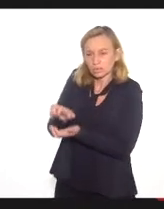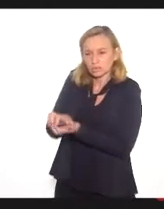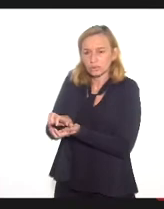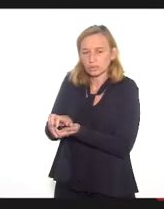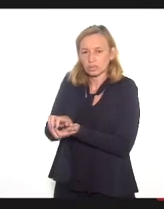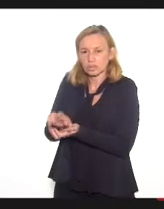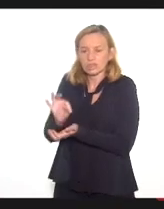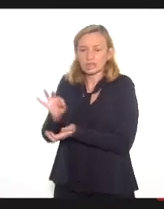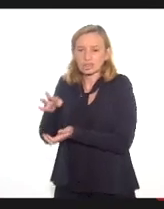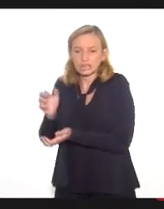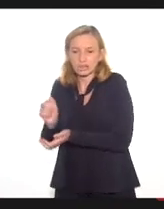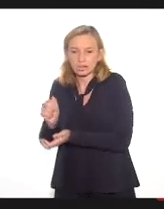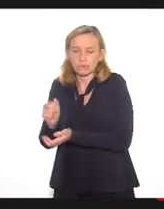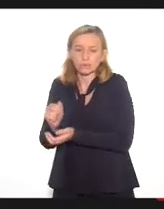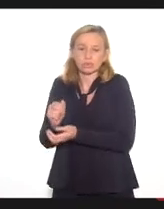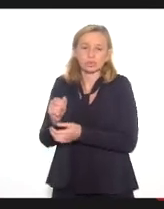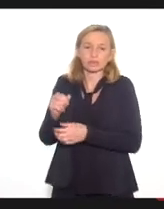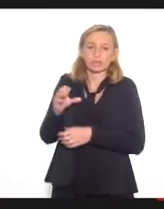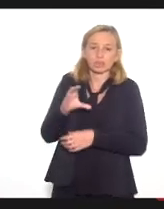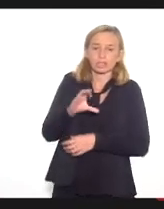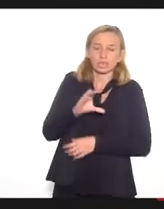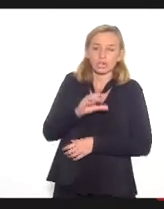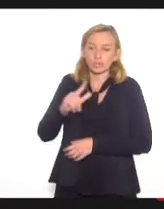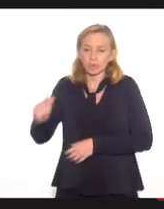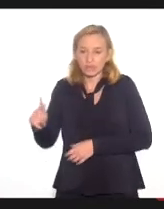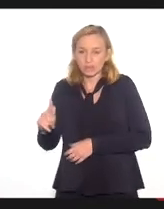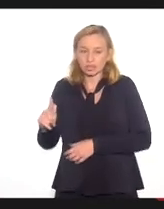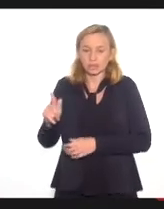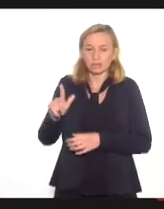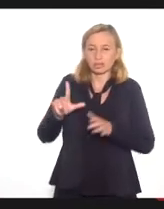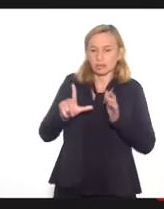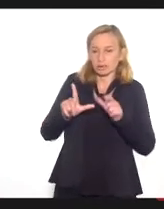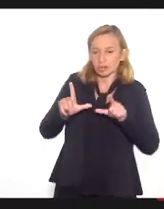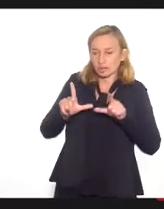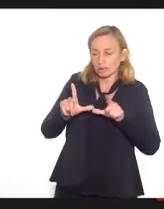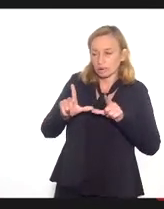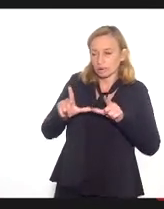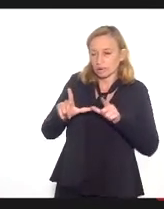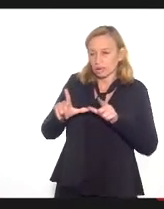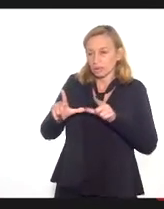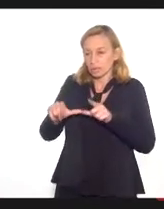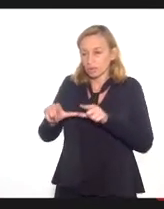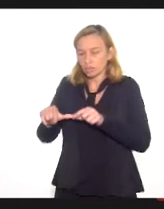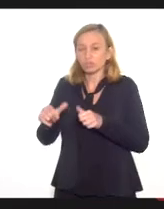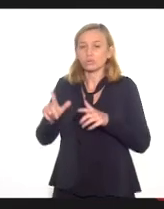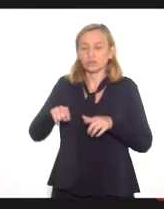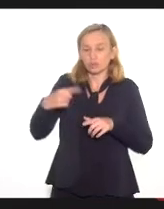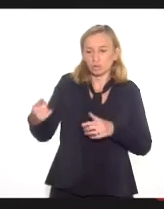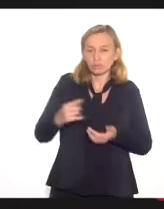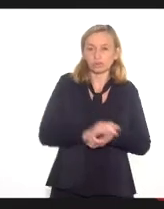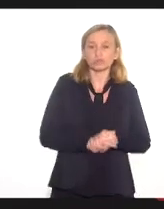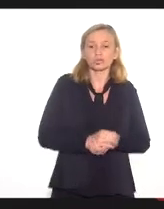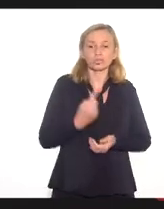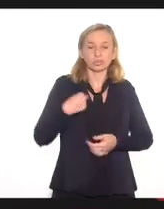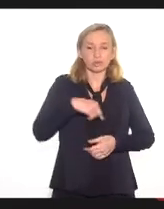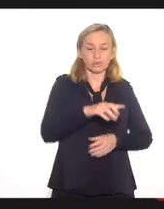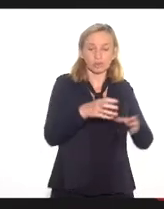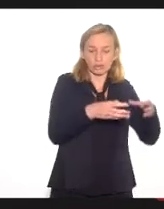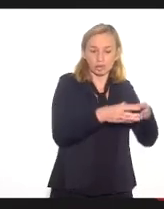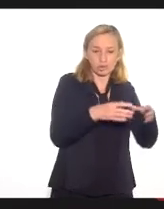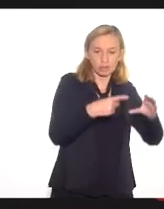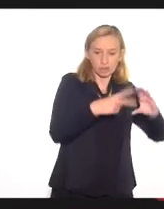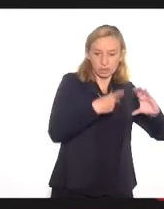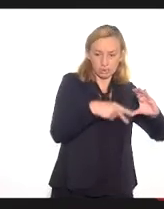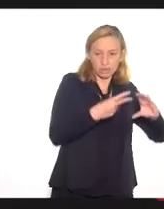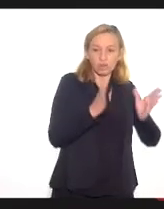Guaratiba inclusive uma discussão é que a gente deve procurar levar lá também com a Câmara dos Vereadores porque